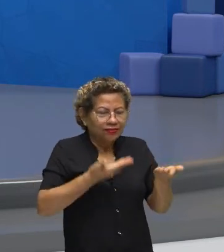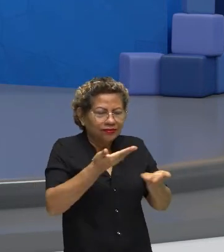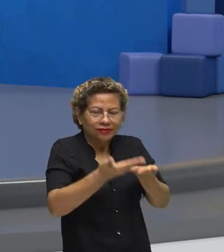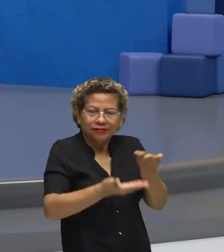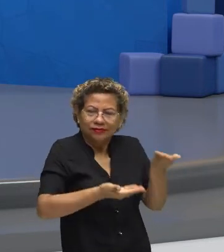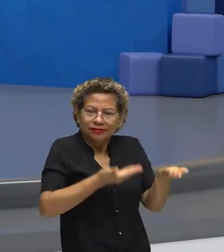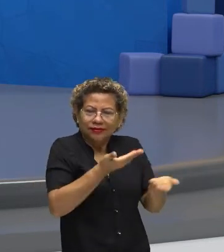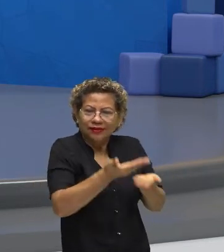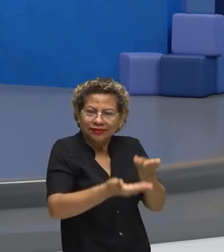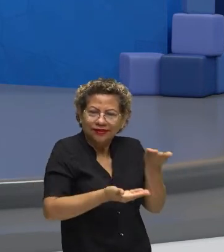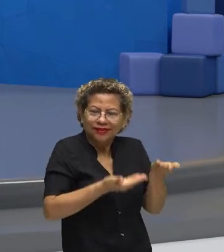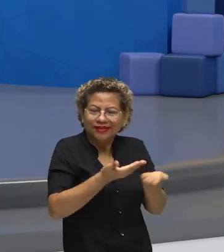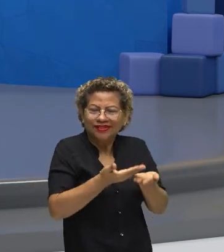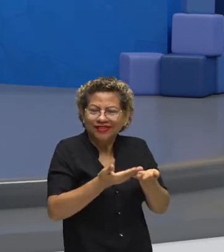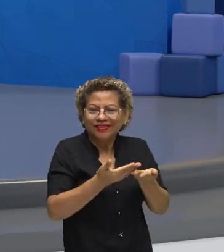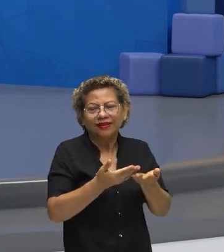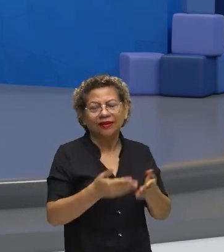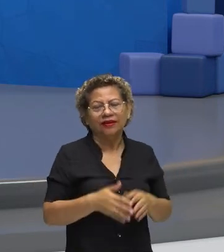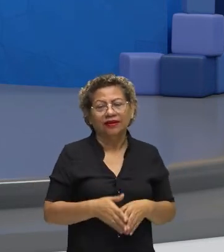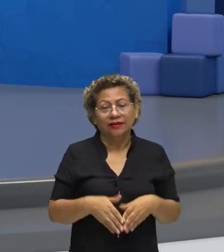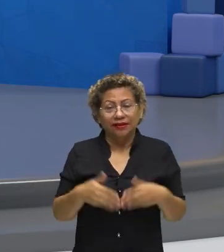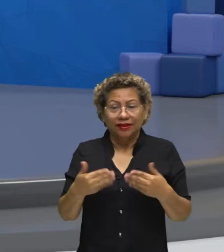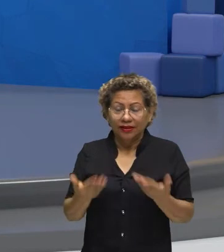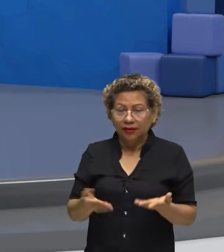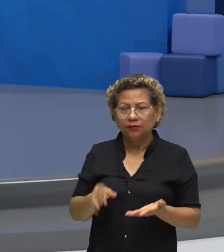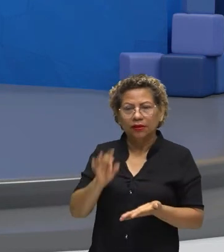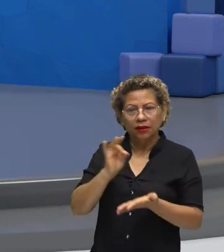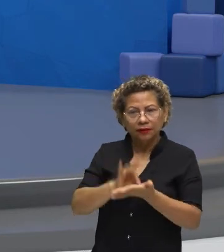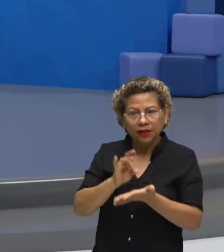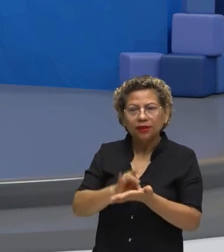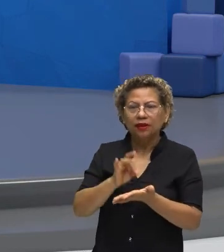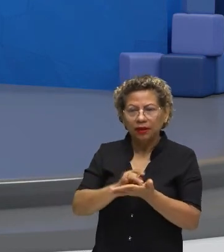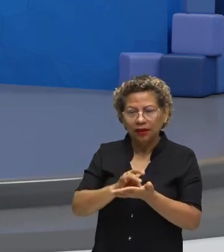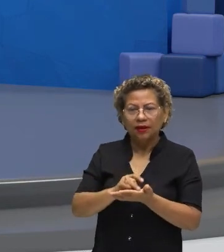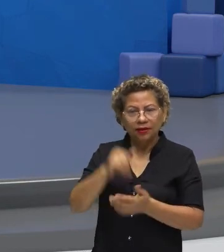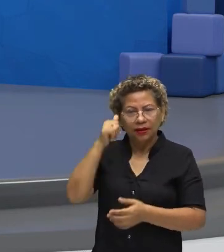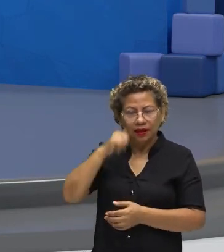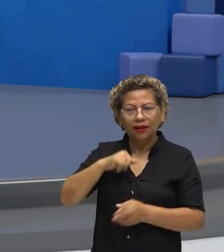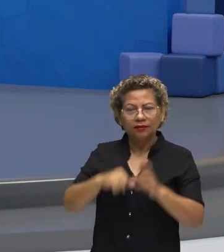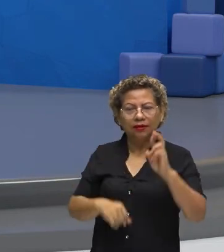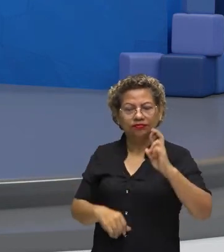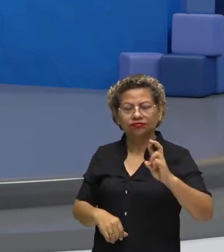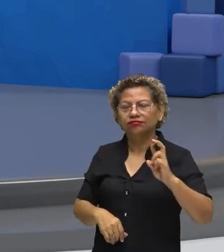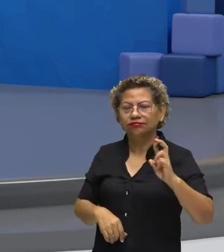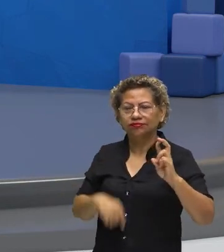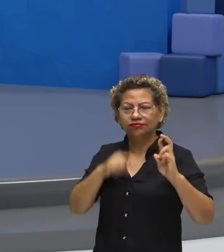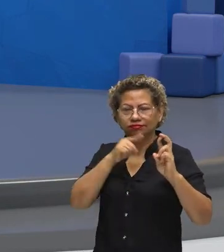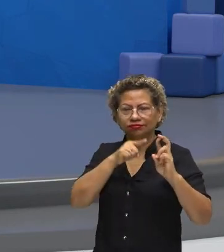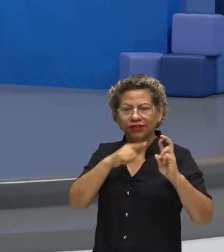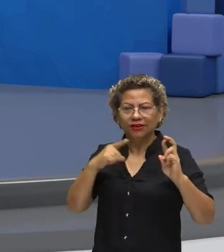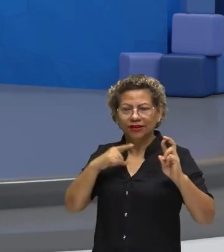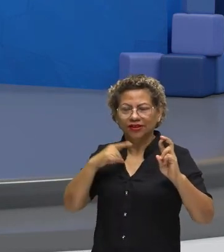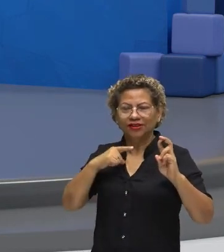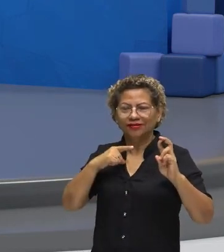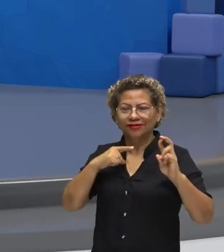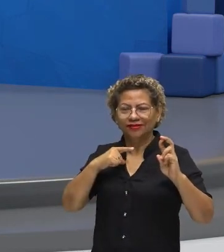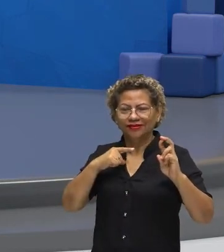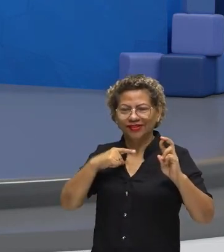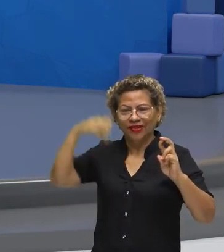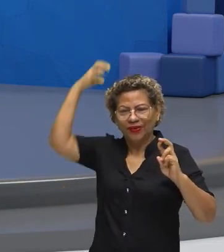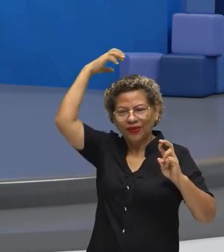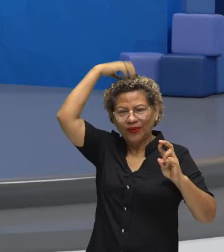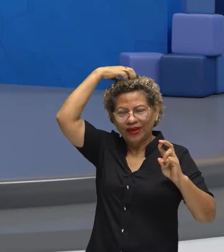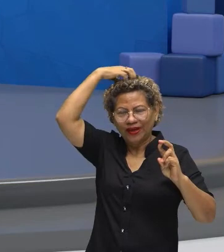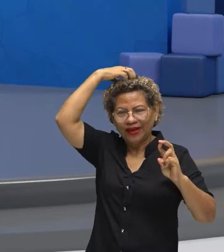das atenções nessa época. E elas estavam, de fato, gerando o rei, né, que era o herdeiro ao trono. Então, tem uma possível